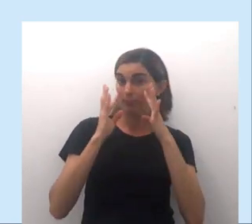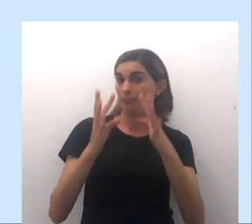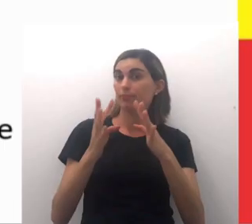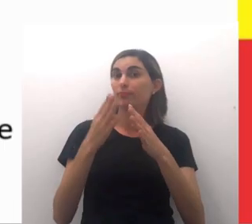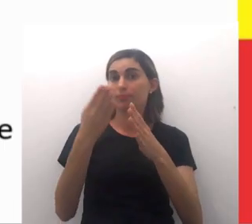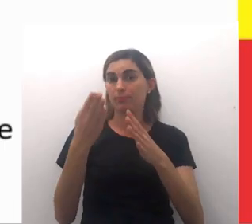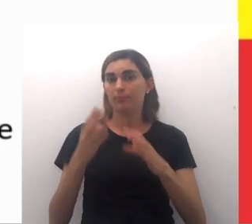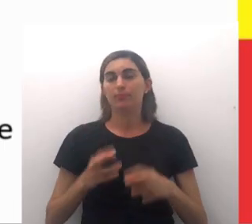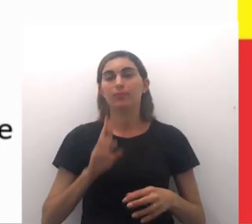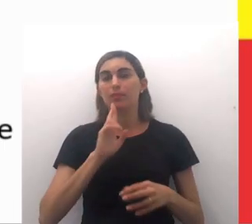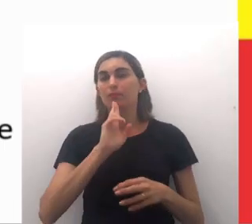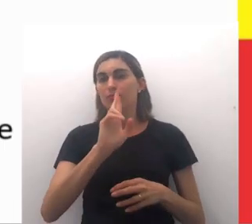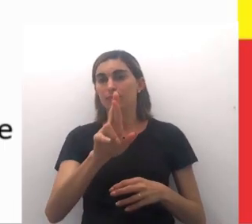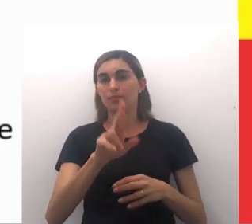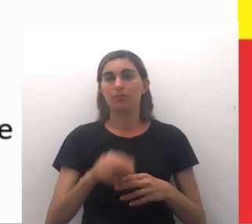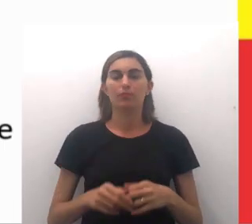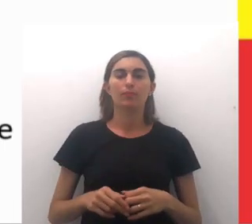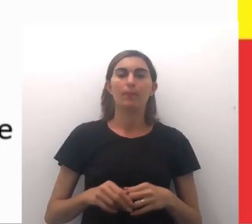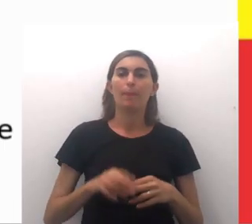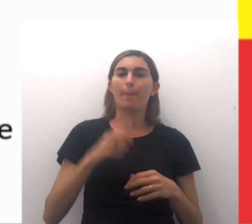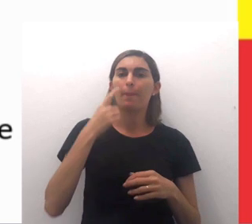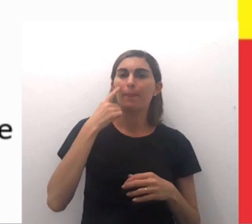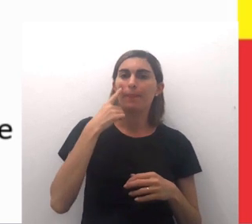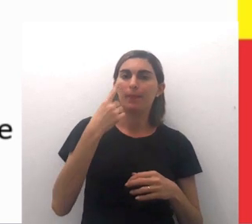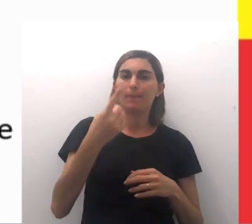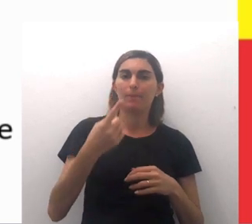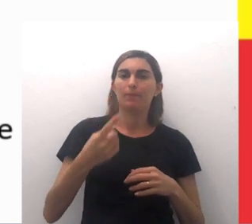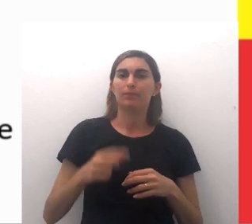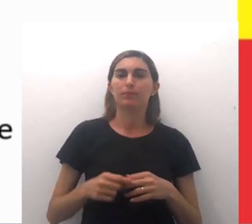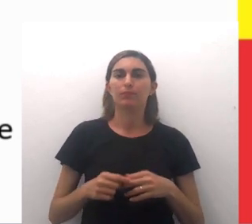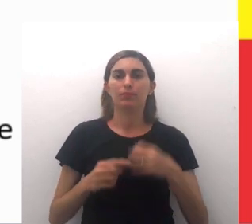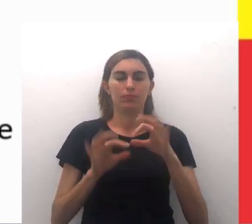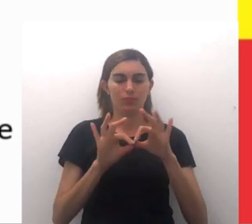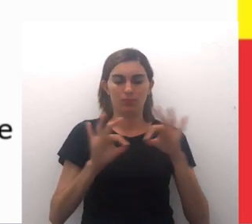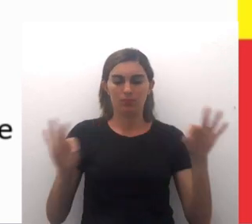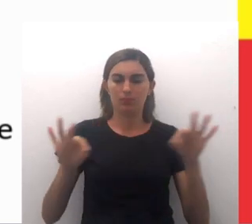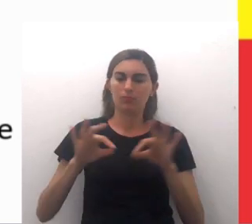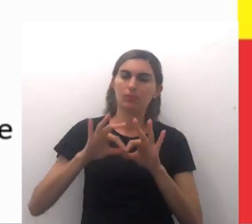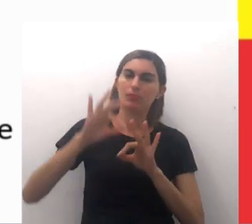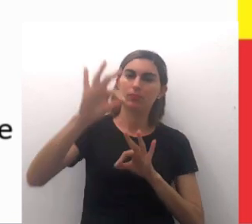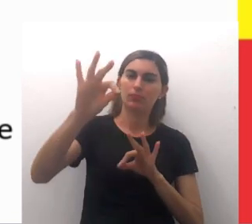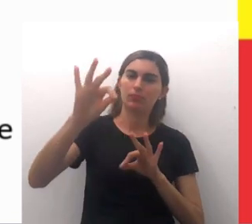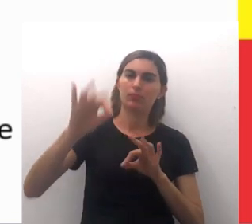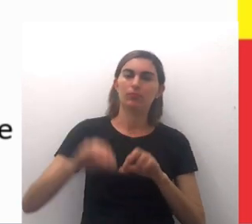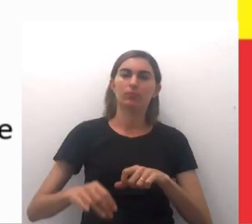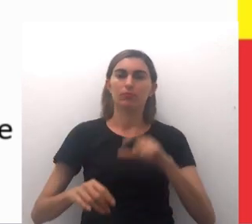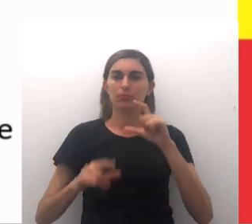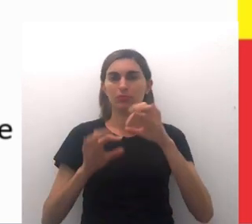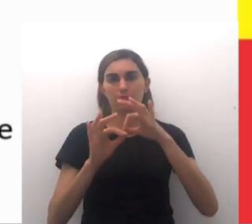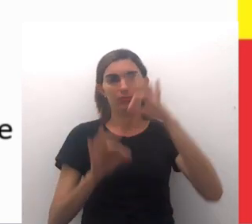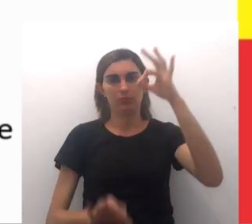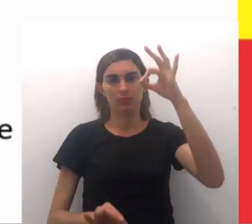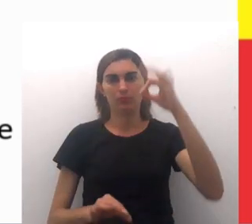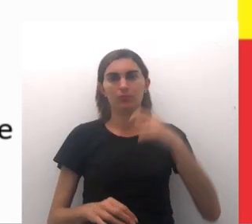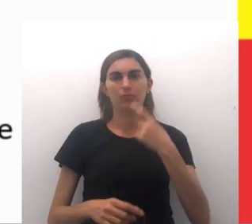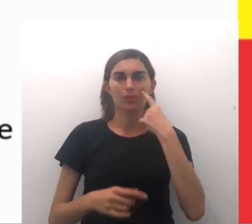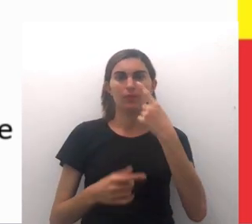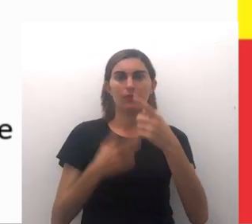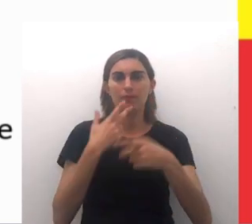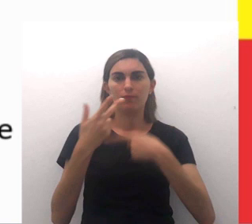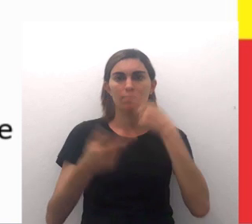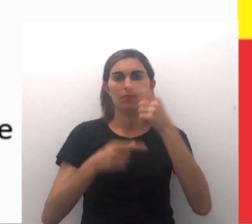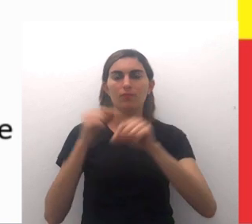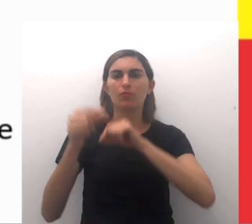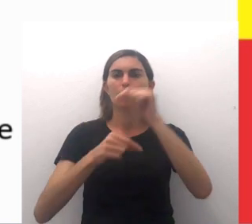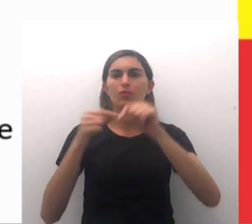liga aí na resolução. Então, ó, esse que é o comprimento, a largura e a altura. A